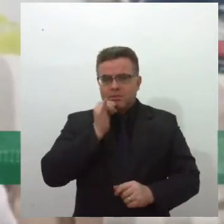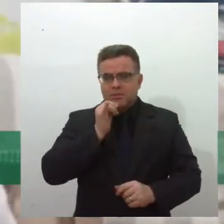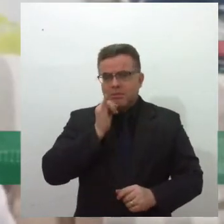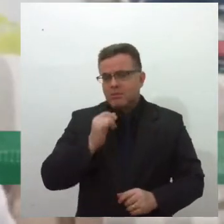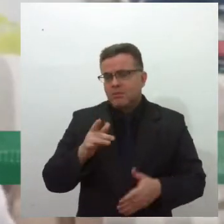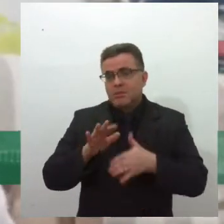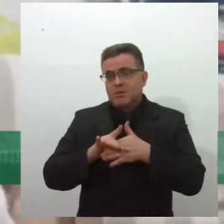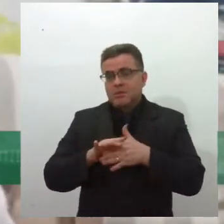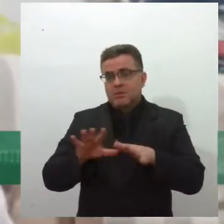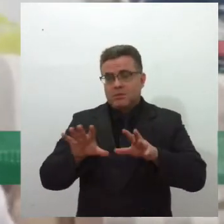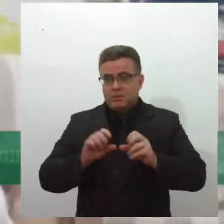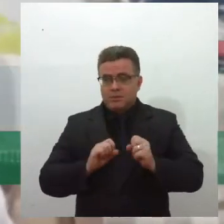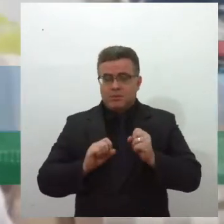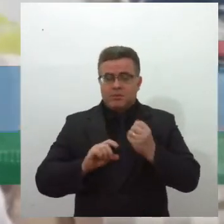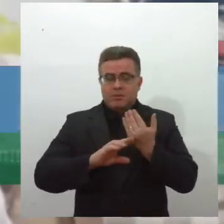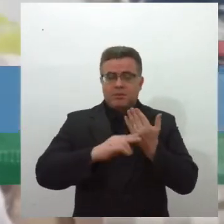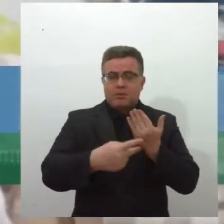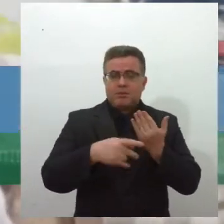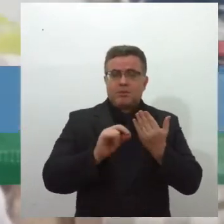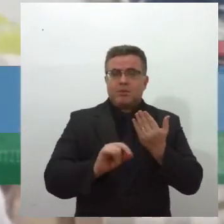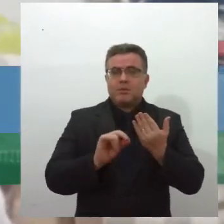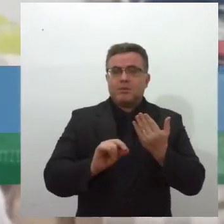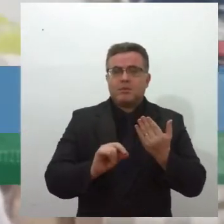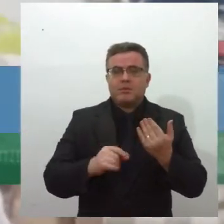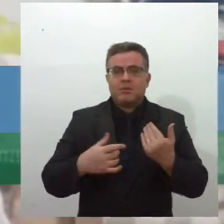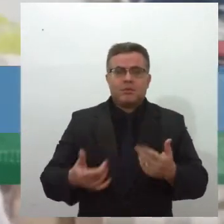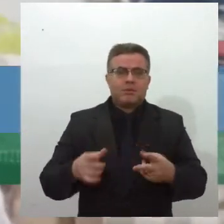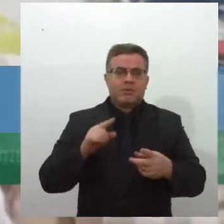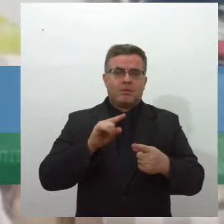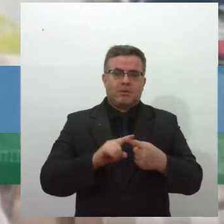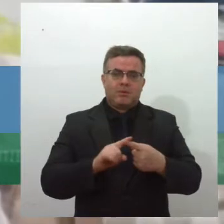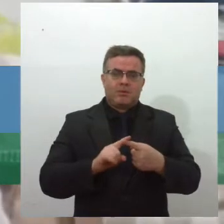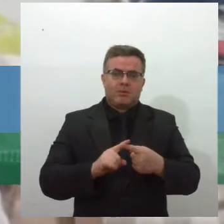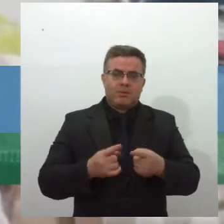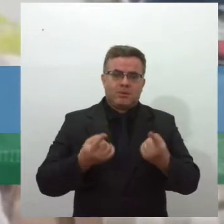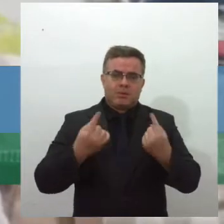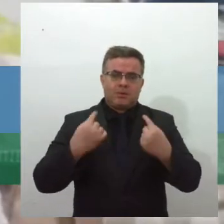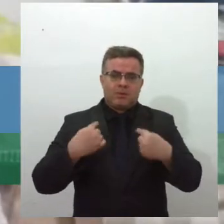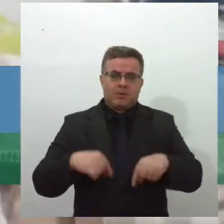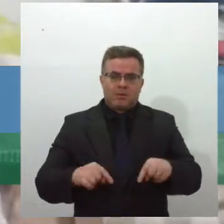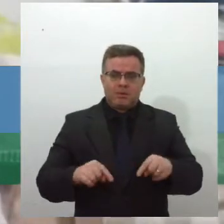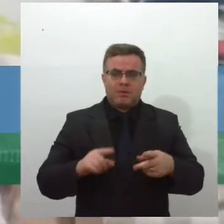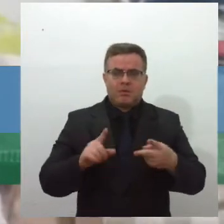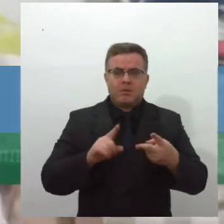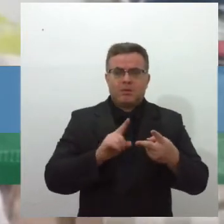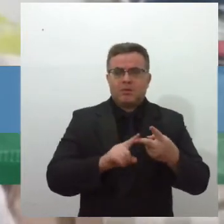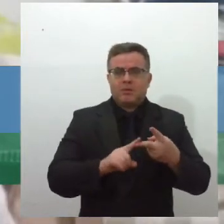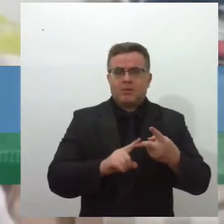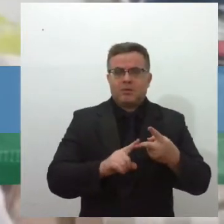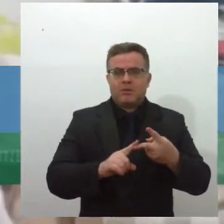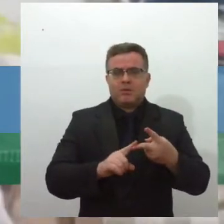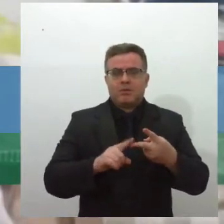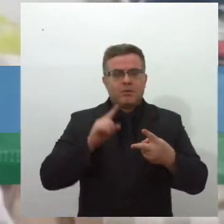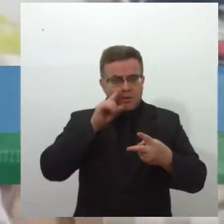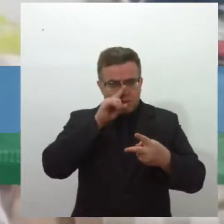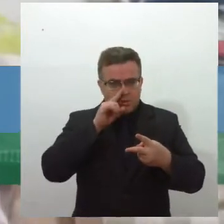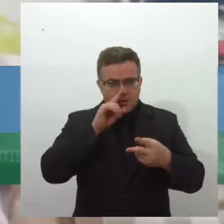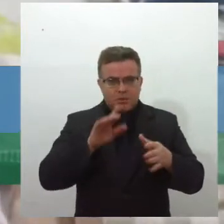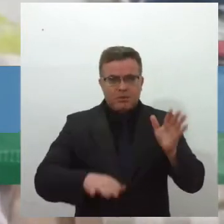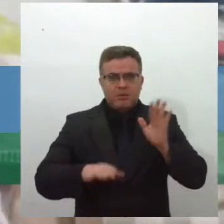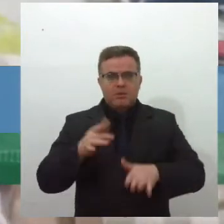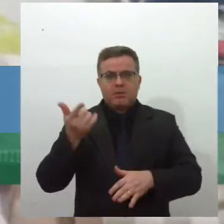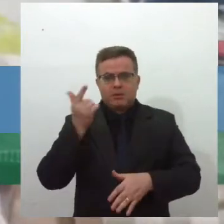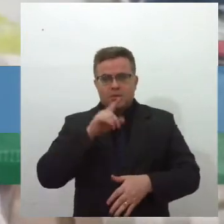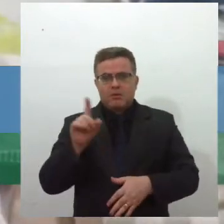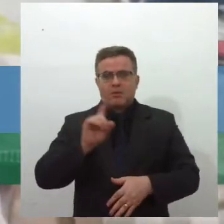exemplo, idosos com muito tempo em ventilação mecânica, muitos vão sair traqueostomizados, com recuperação difícil, às vezes nem conseguem